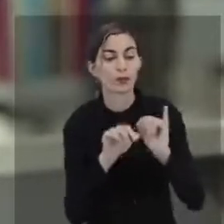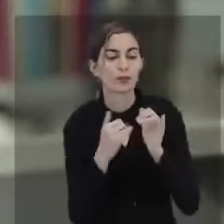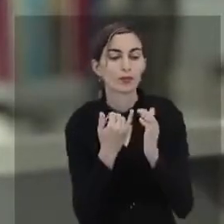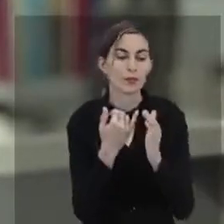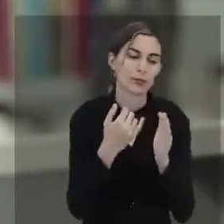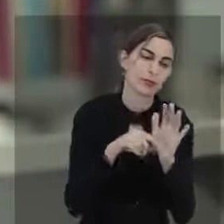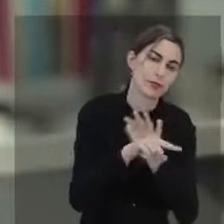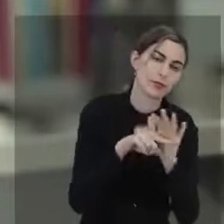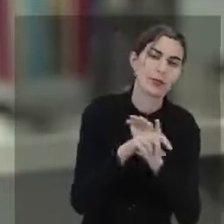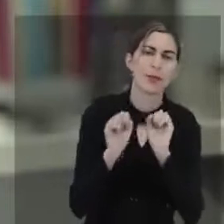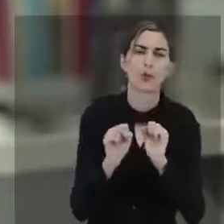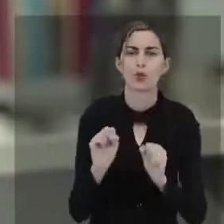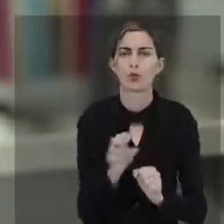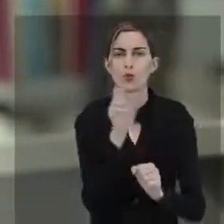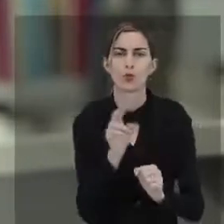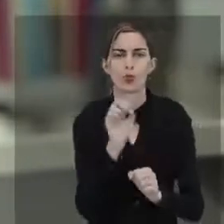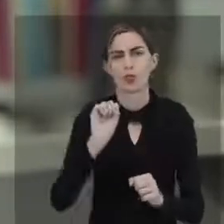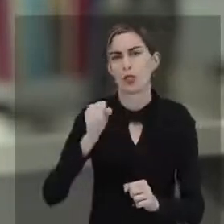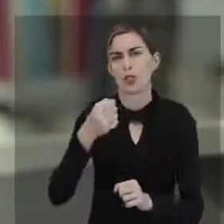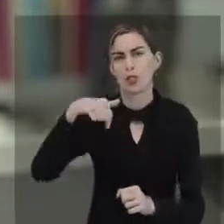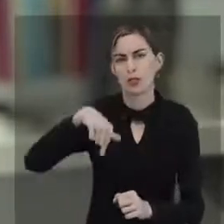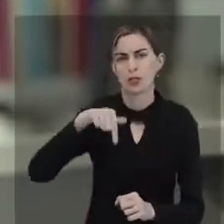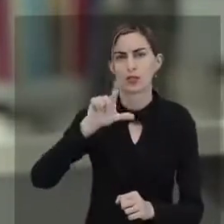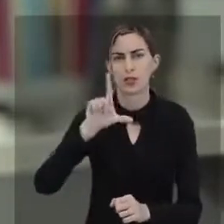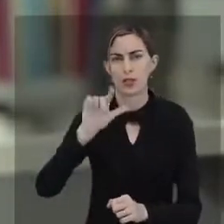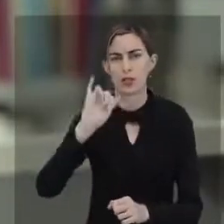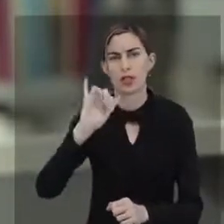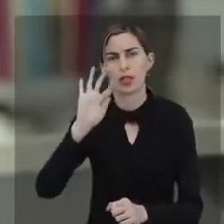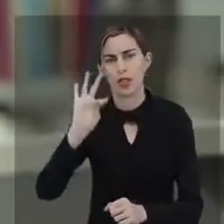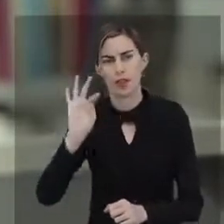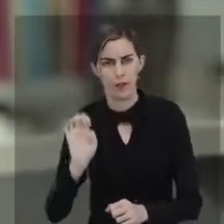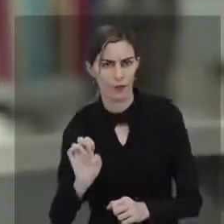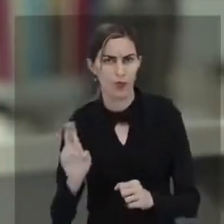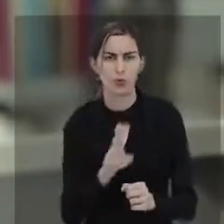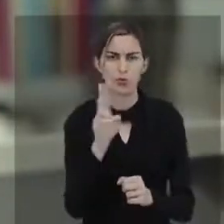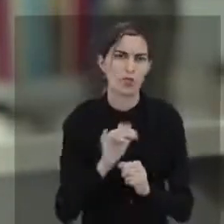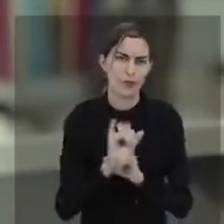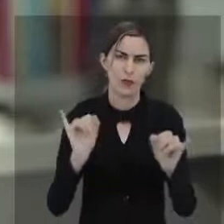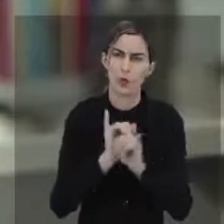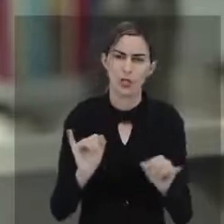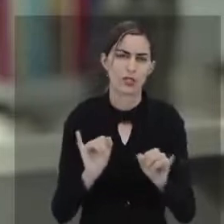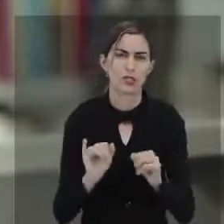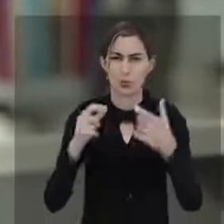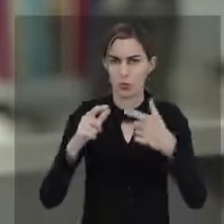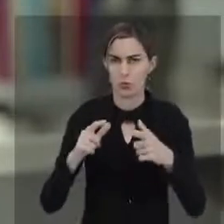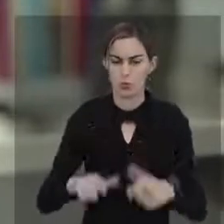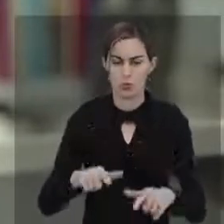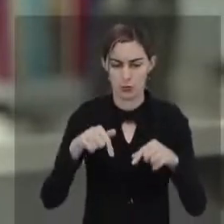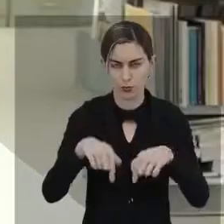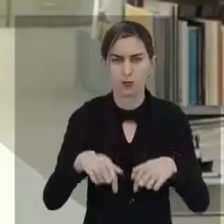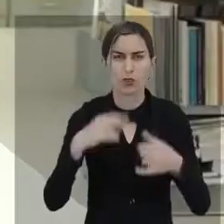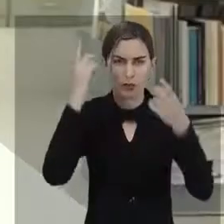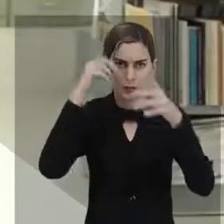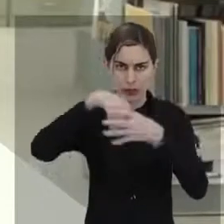caso aqui você pode usar o SQLite para armazenar algumas informações, certo? Que não sejam críticas no banco de dados local, certo? Do